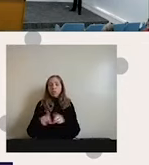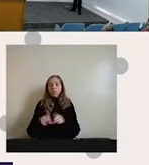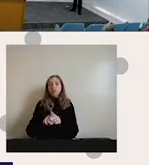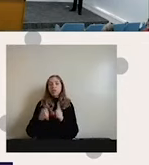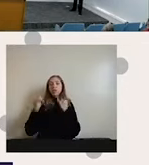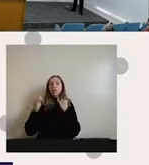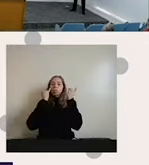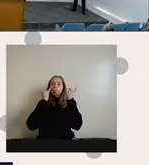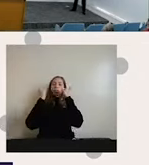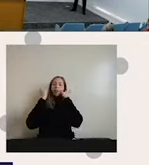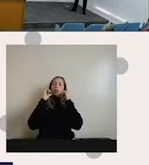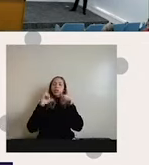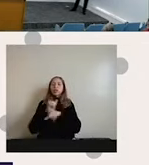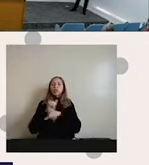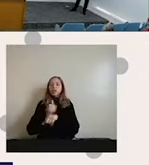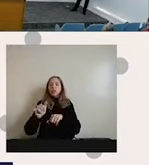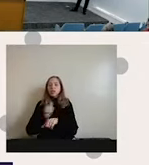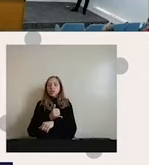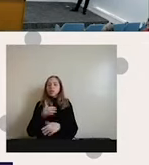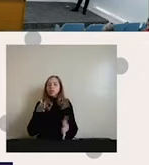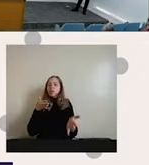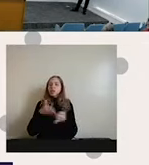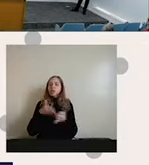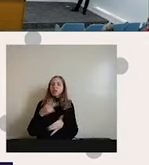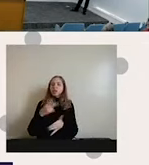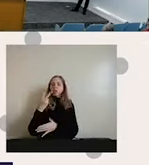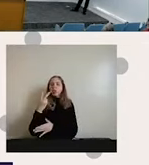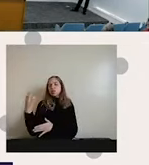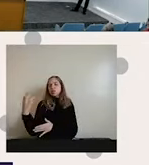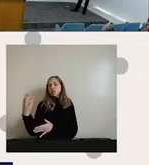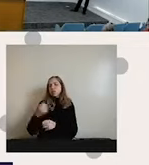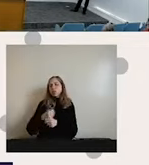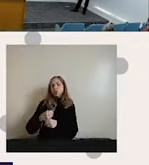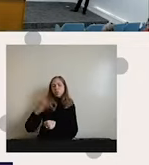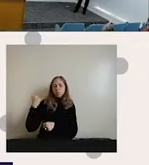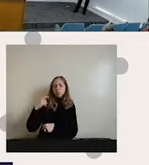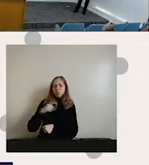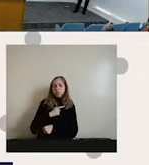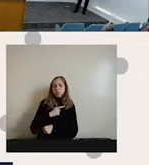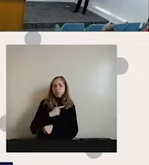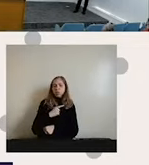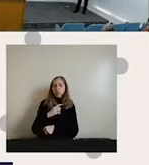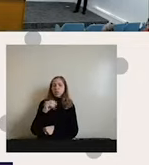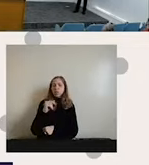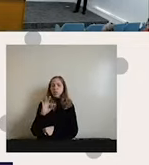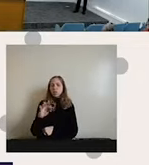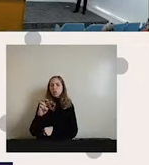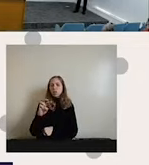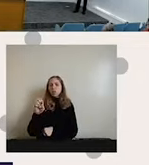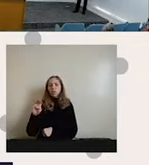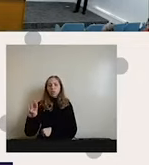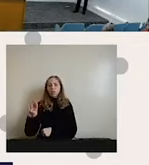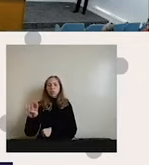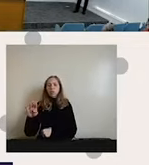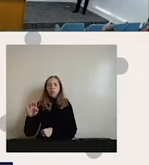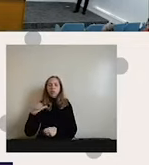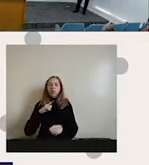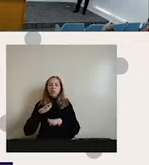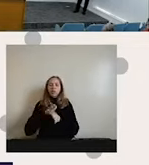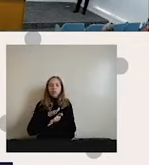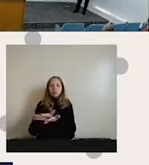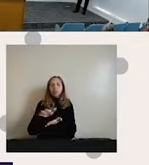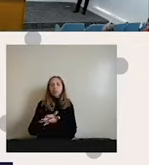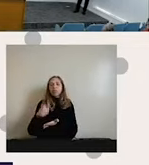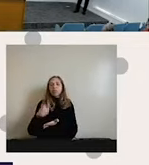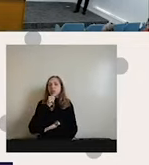implantadas. Até 2, 3 anos atrás, a gente tinha, pelo CAT Web, a emissão desse documento, onde era necessário ainda carimbo e